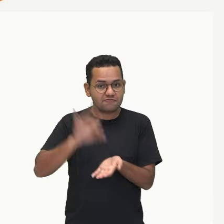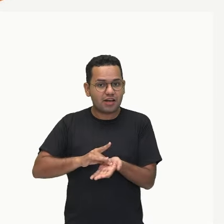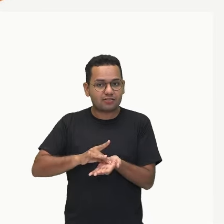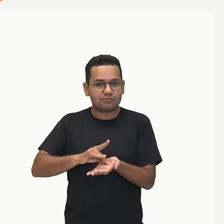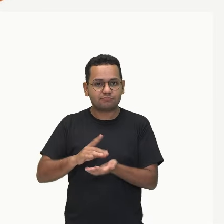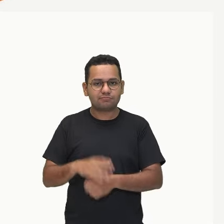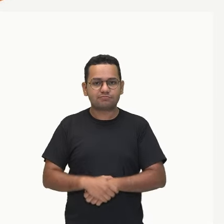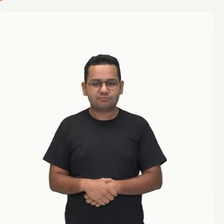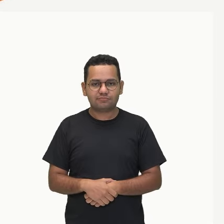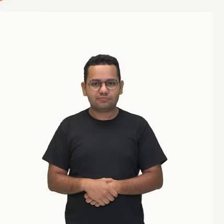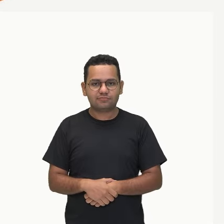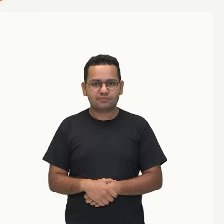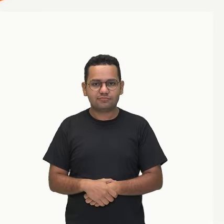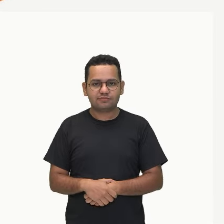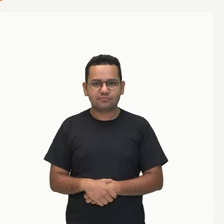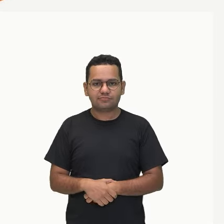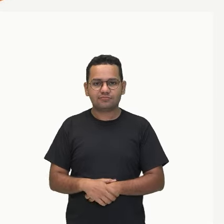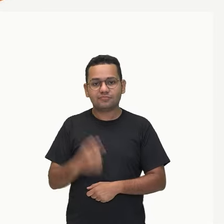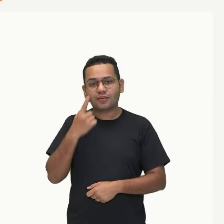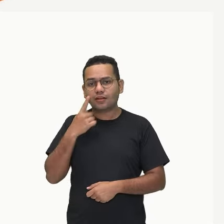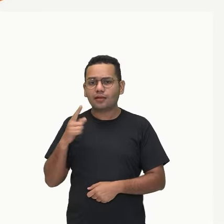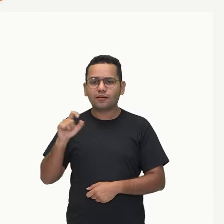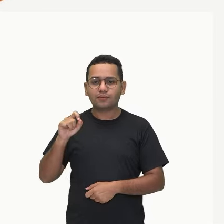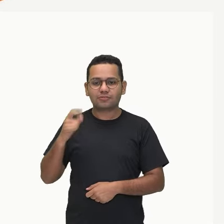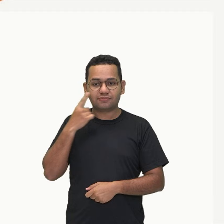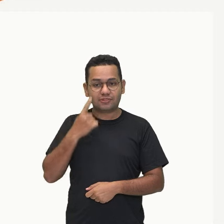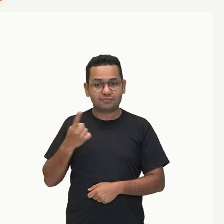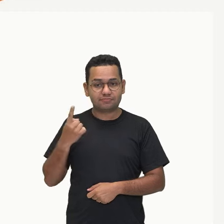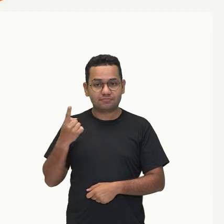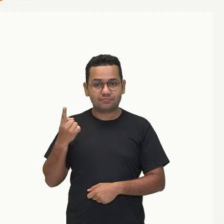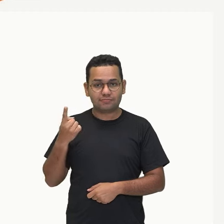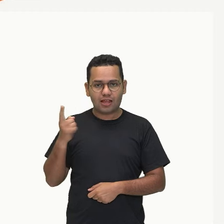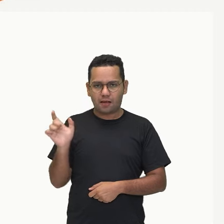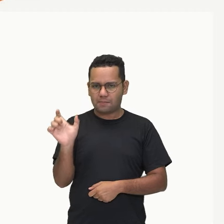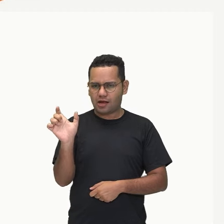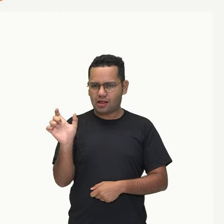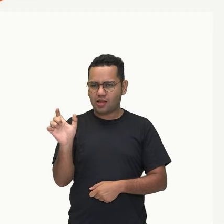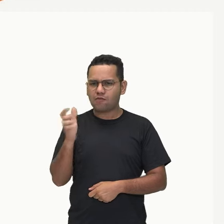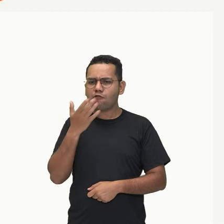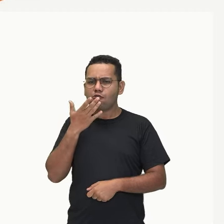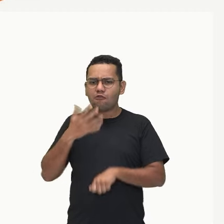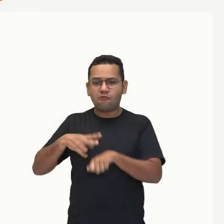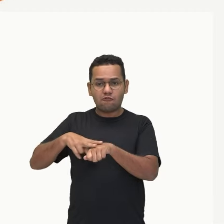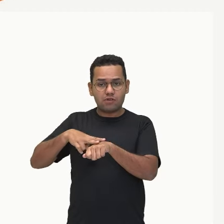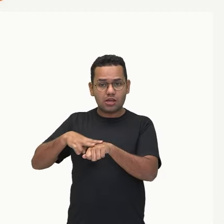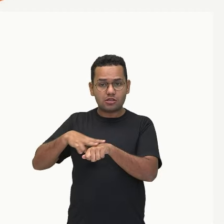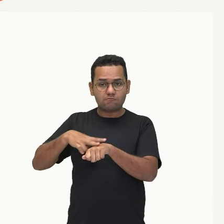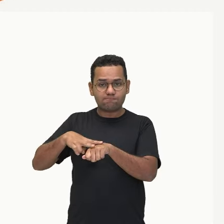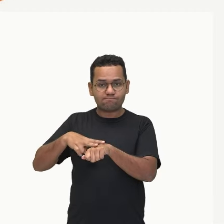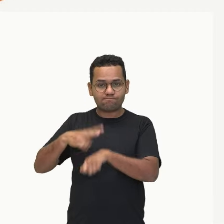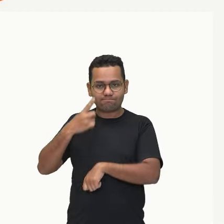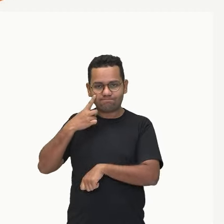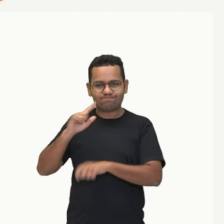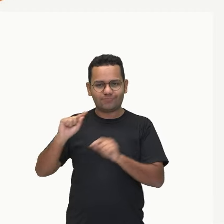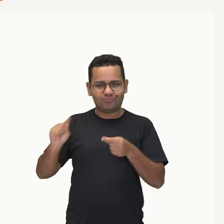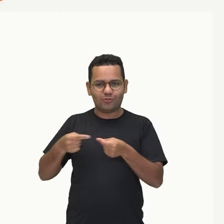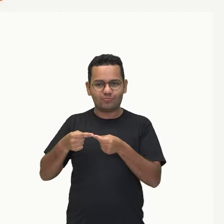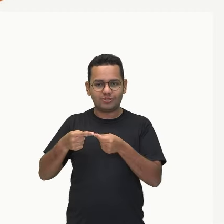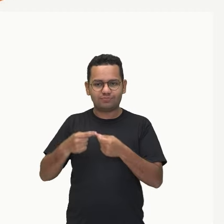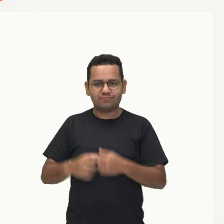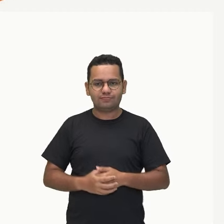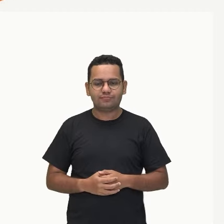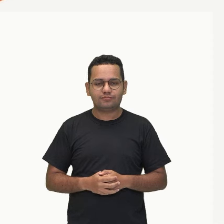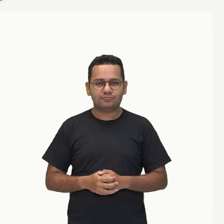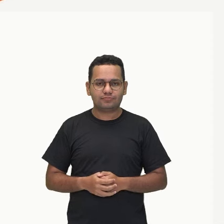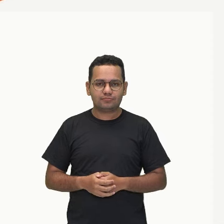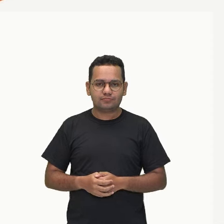cima? É o dogmatismo. Olha só que legal, né? O dogmatismo